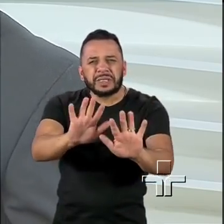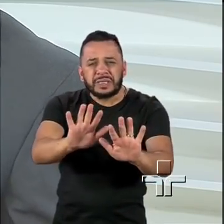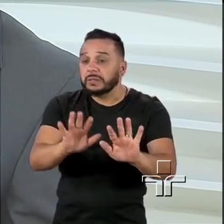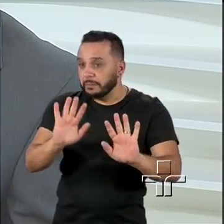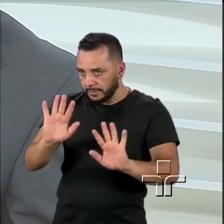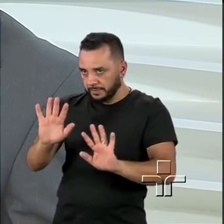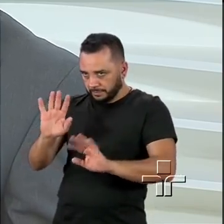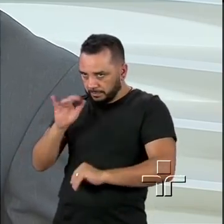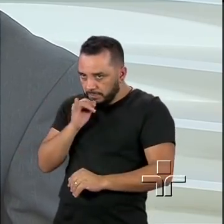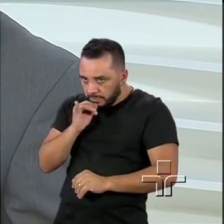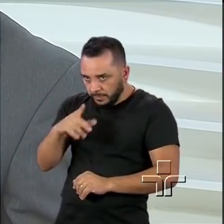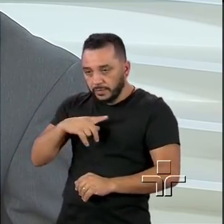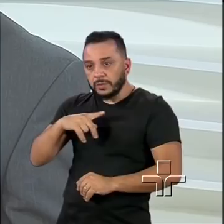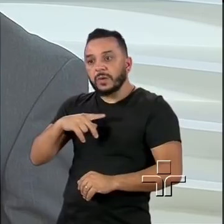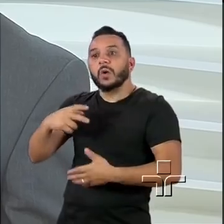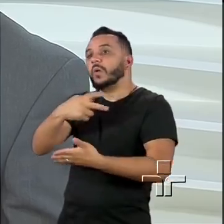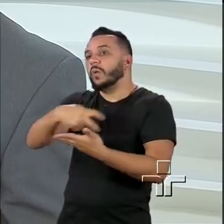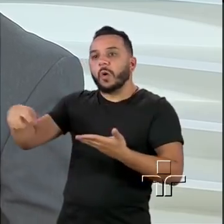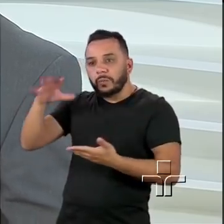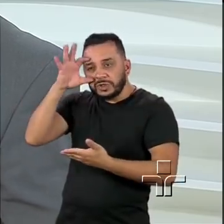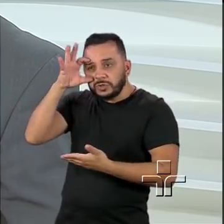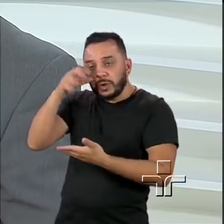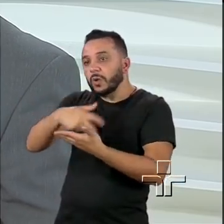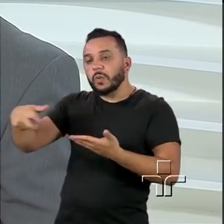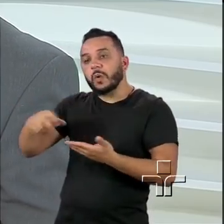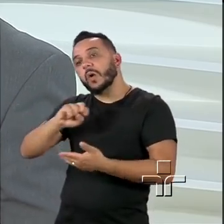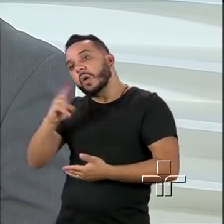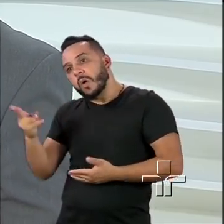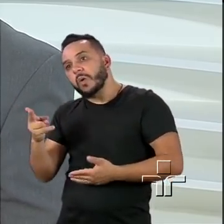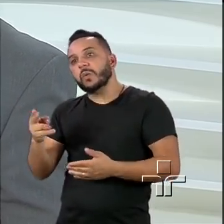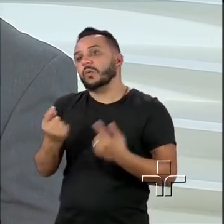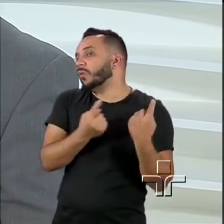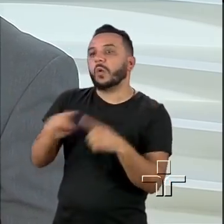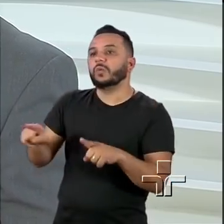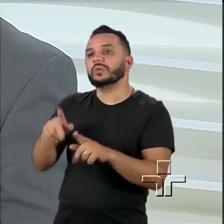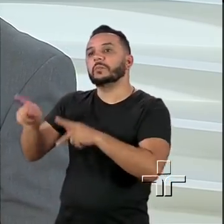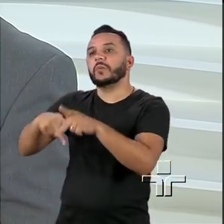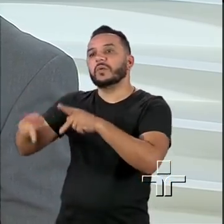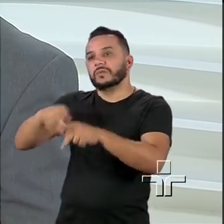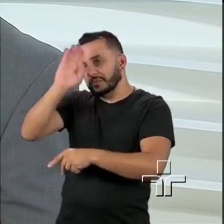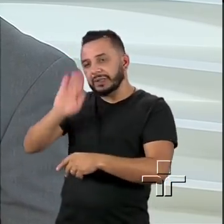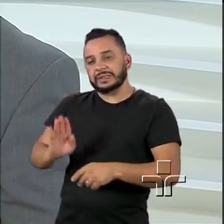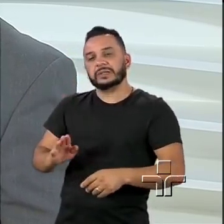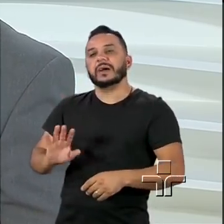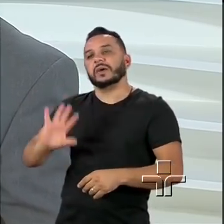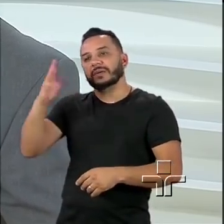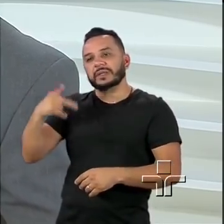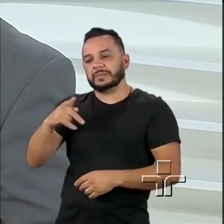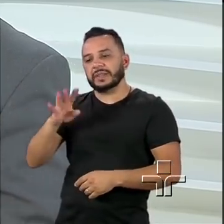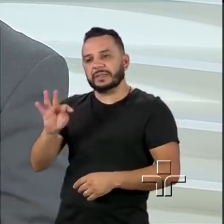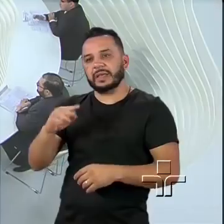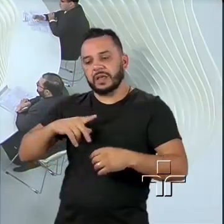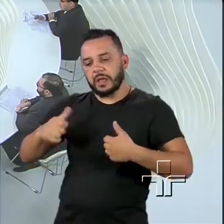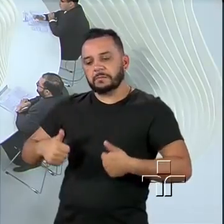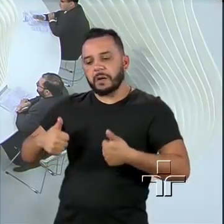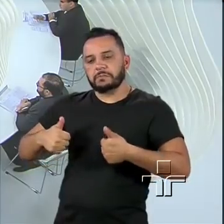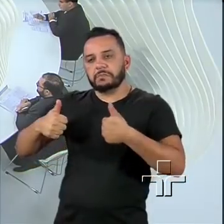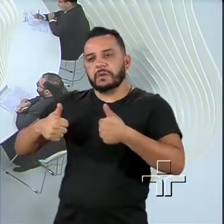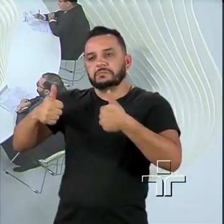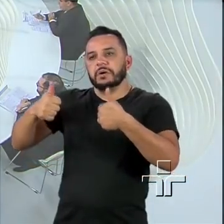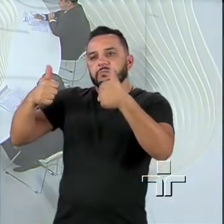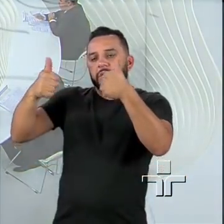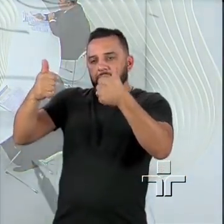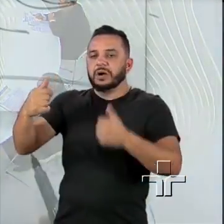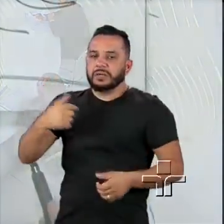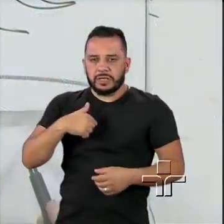a Dilma e o PT ou era contra os interesses do povo brasileiro? É isso que faz que o PT recupera rapidamente a sua condição de eu